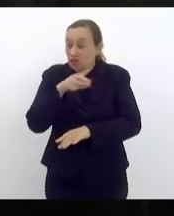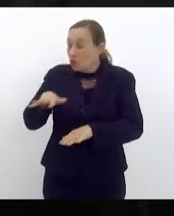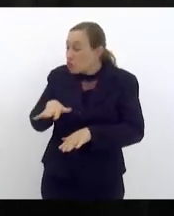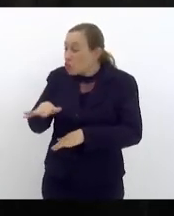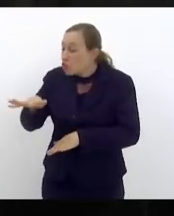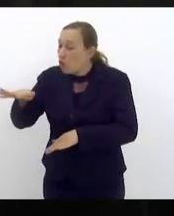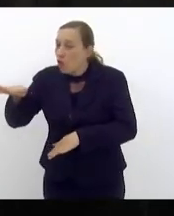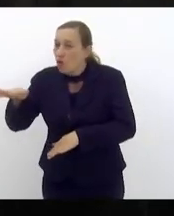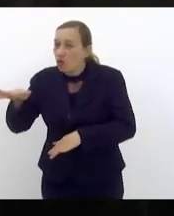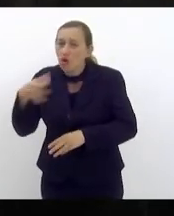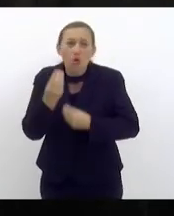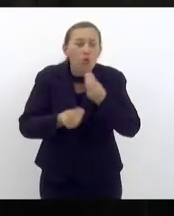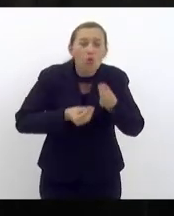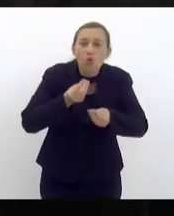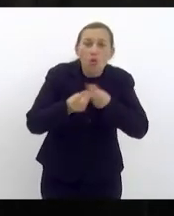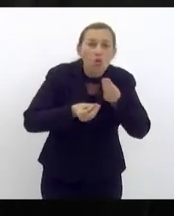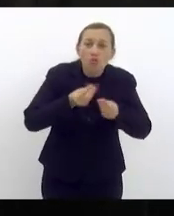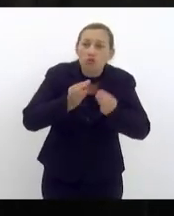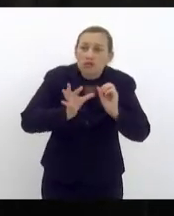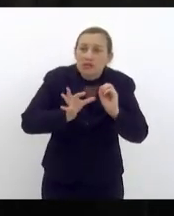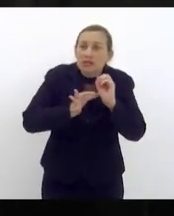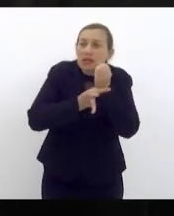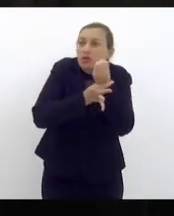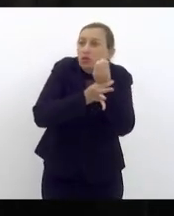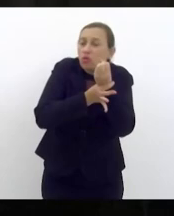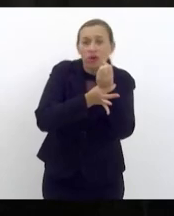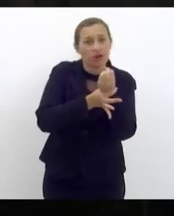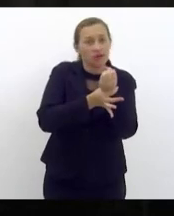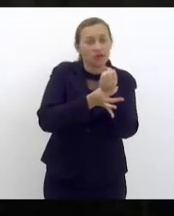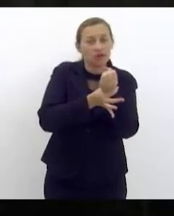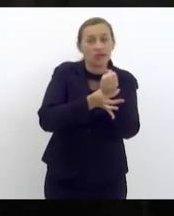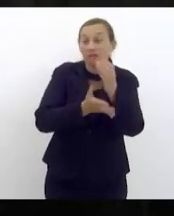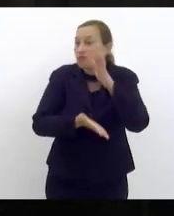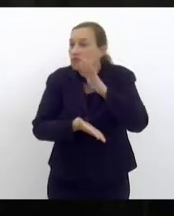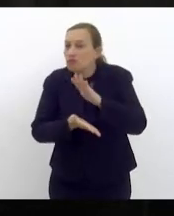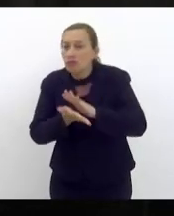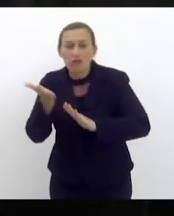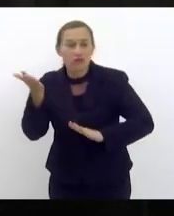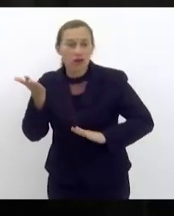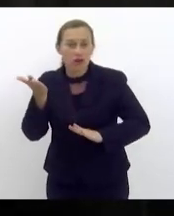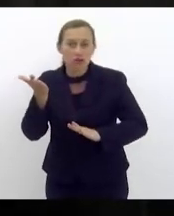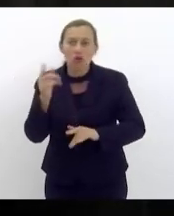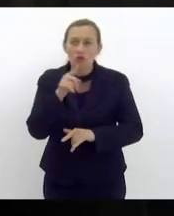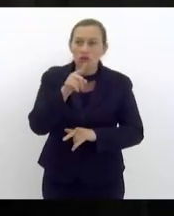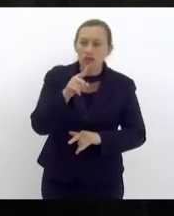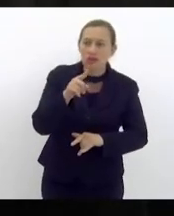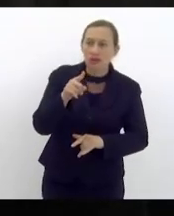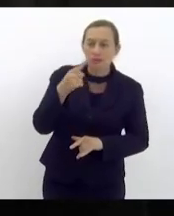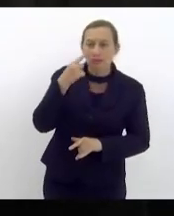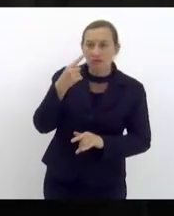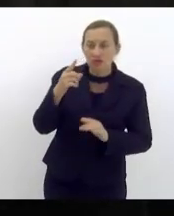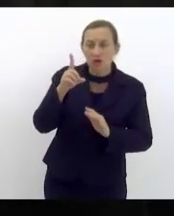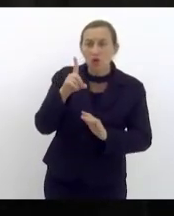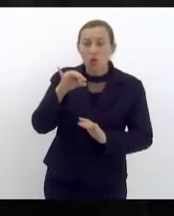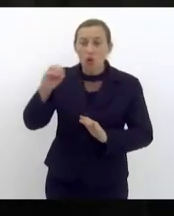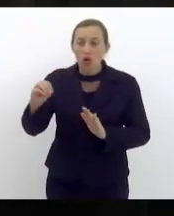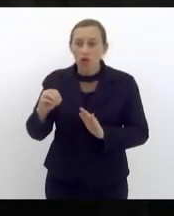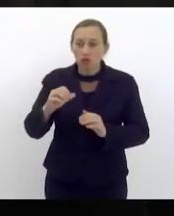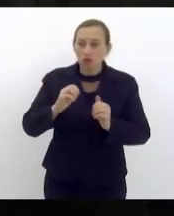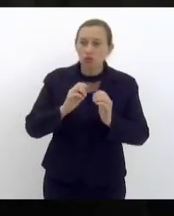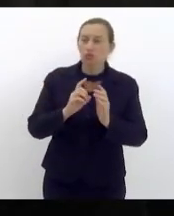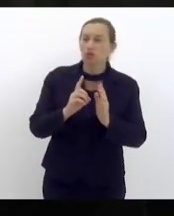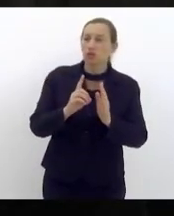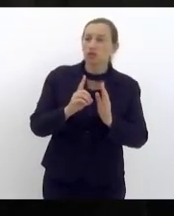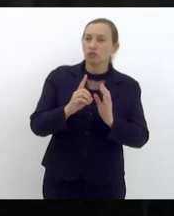como a gente garante a segurança da viagem você pega o código de trânsito brasileiro qualquer